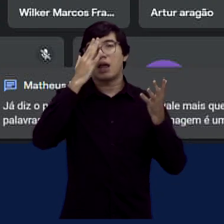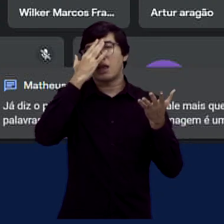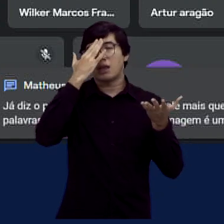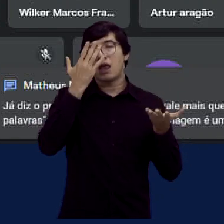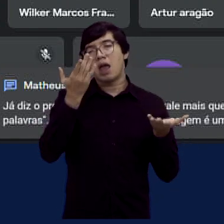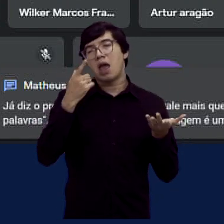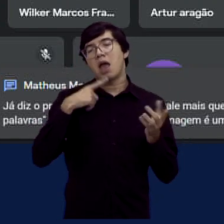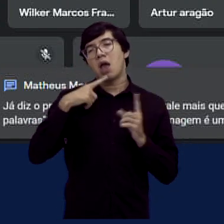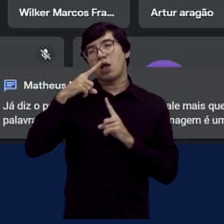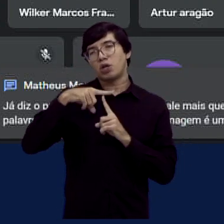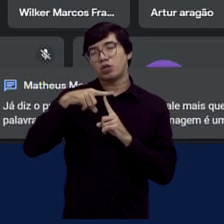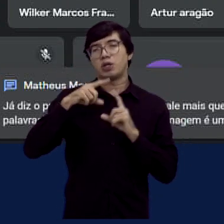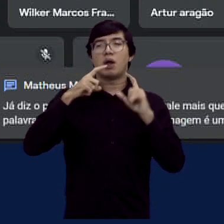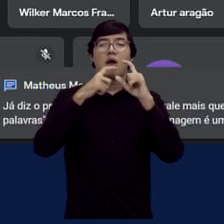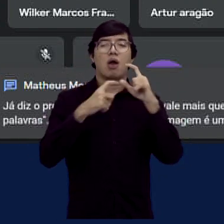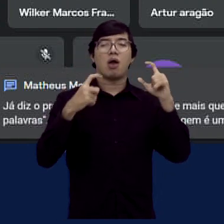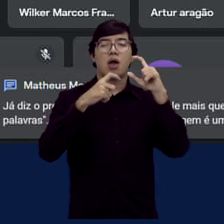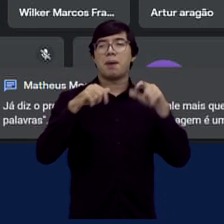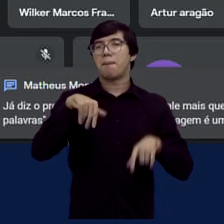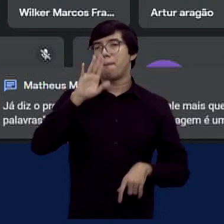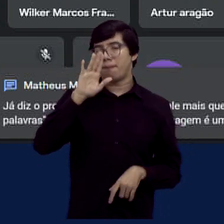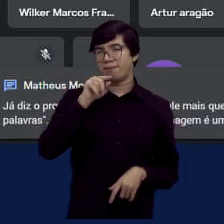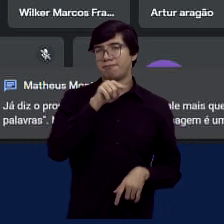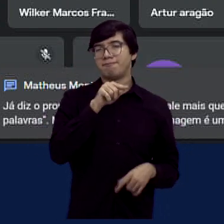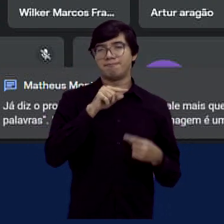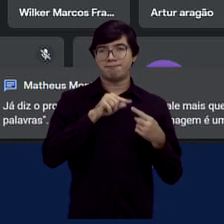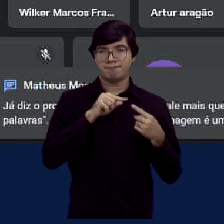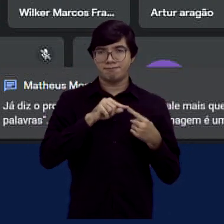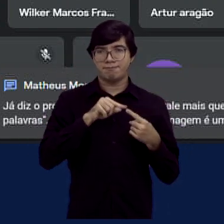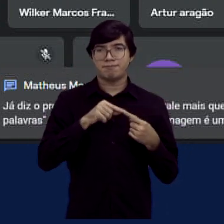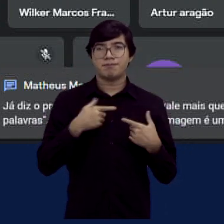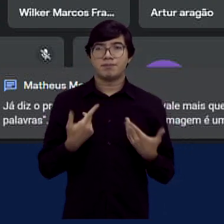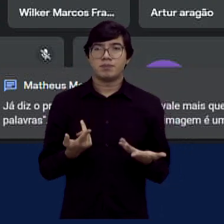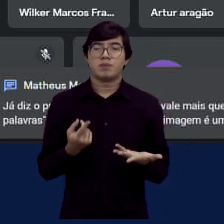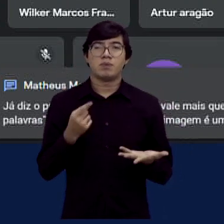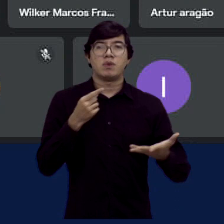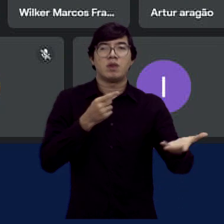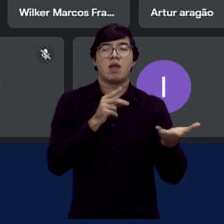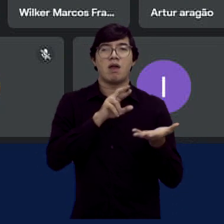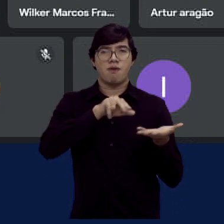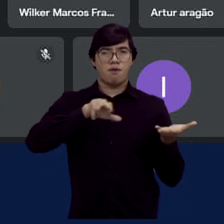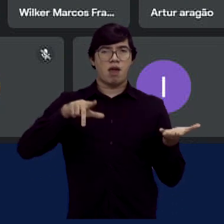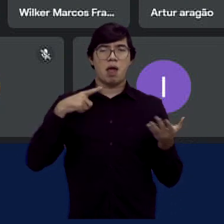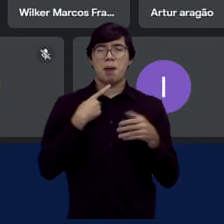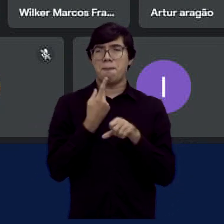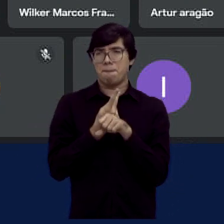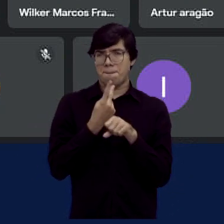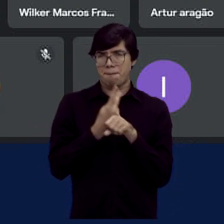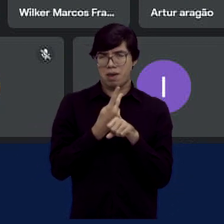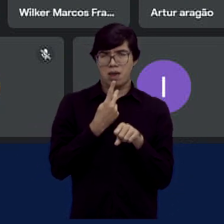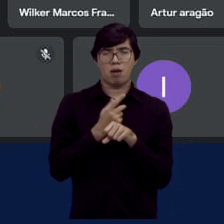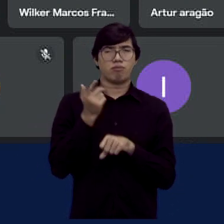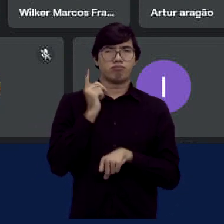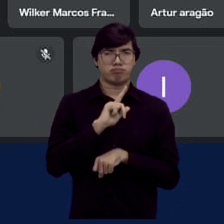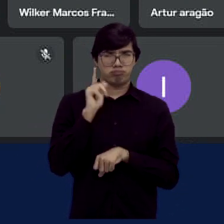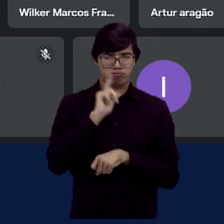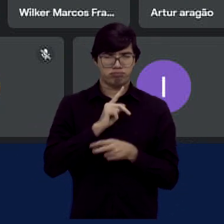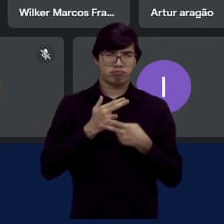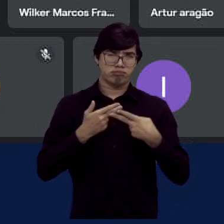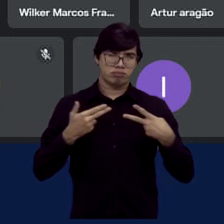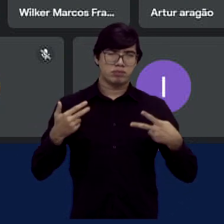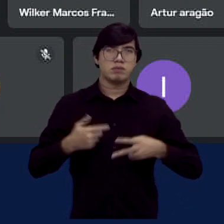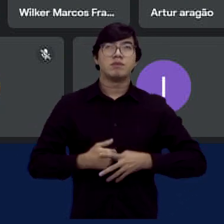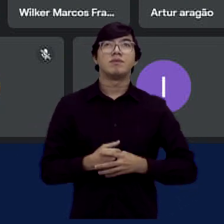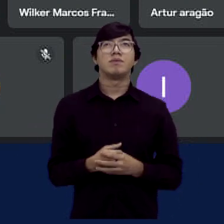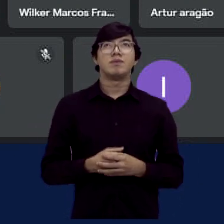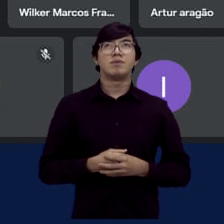artes são fantásticas. Eu tô só uma prévia aqui. Ele ganhou vários prêmios, ele foi muito bem recebido. E